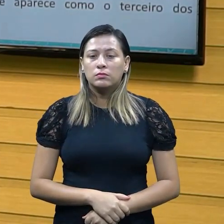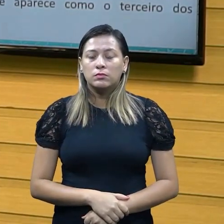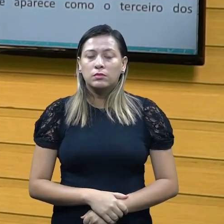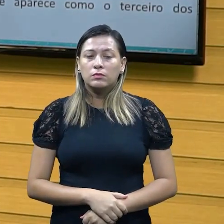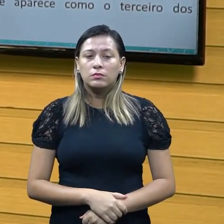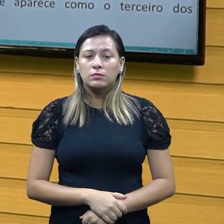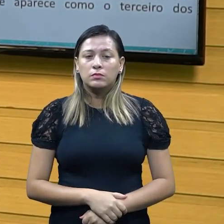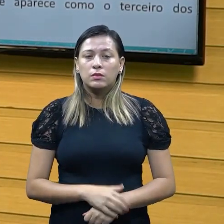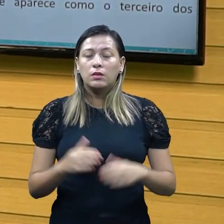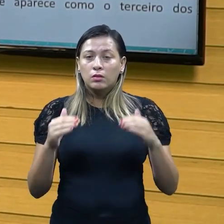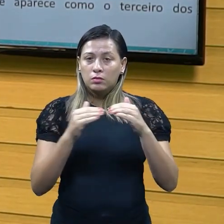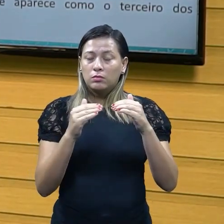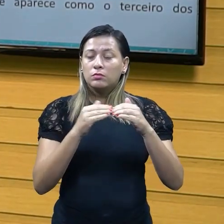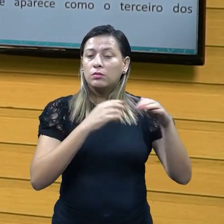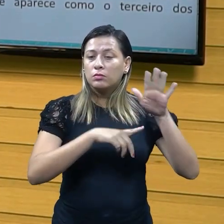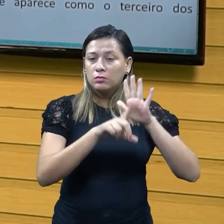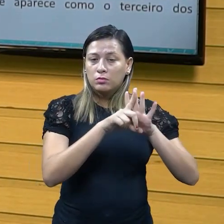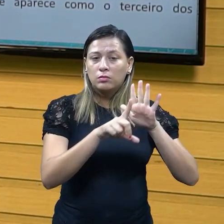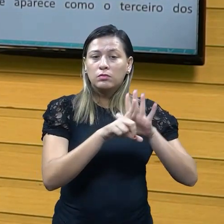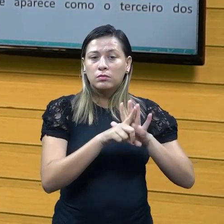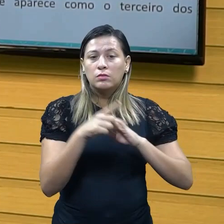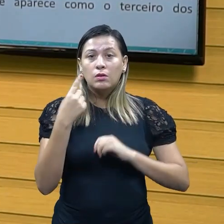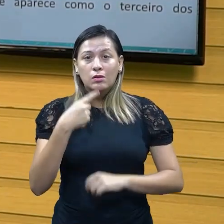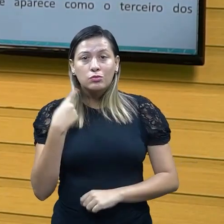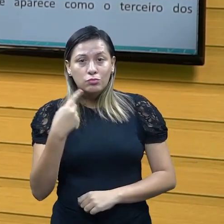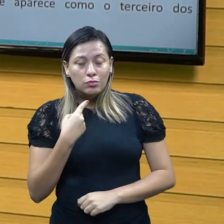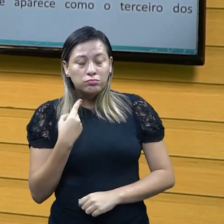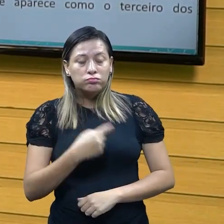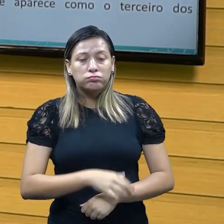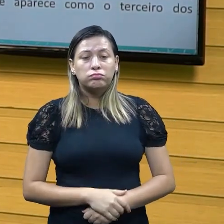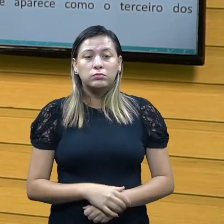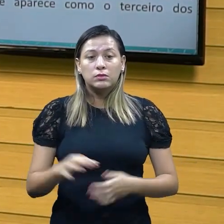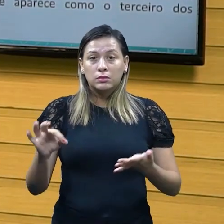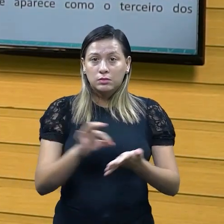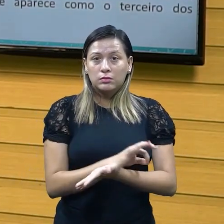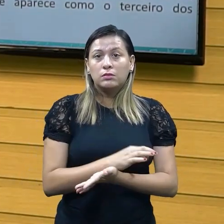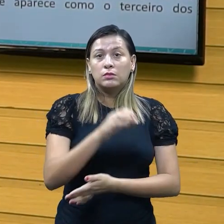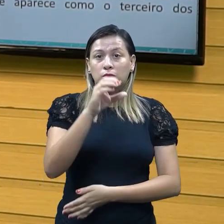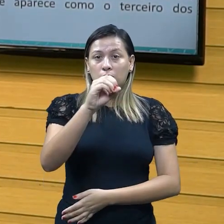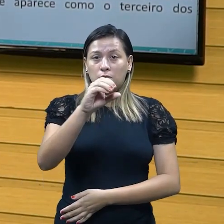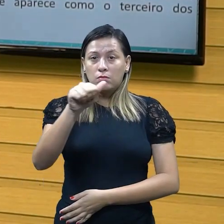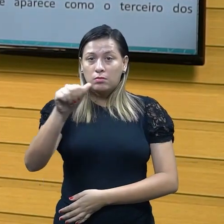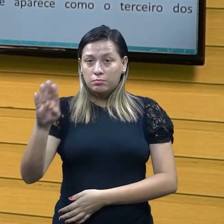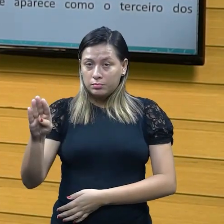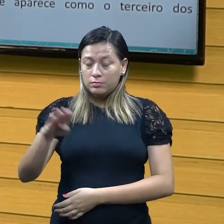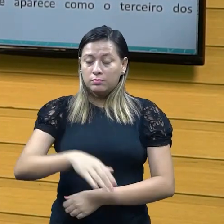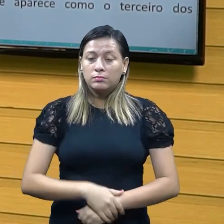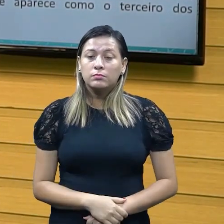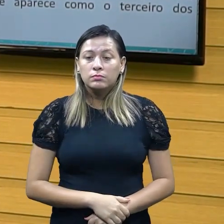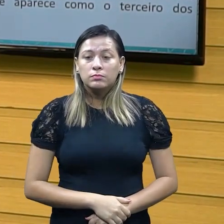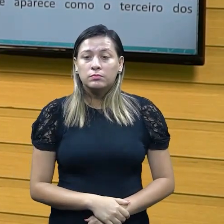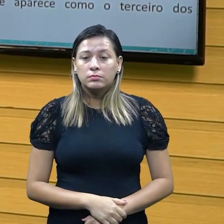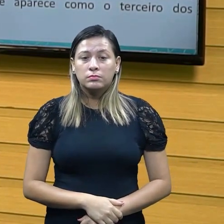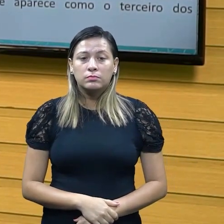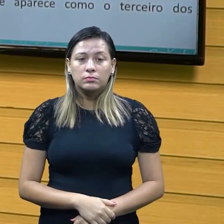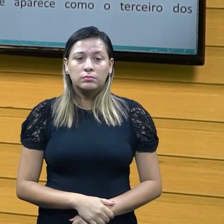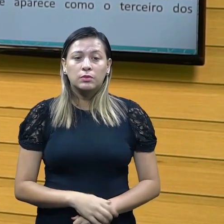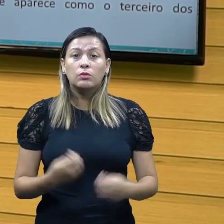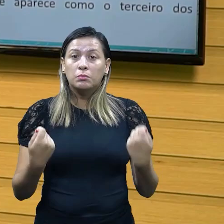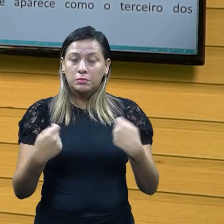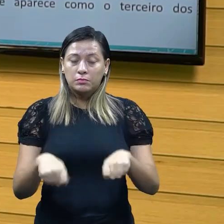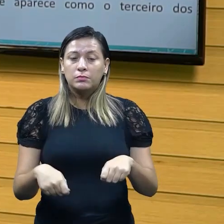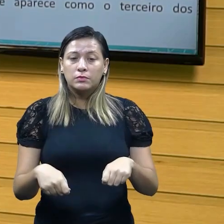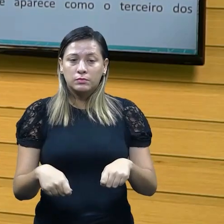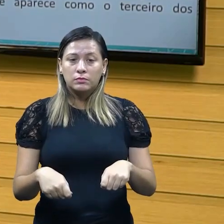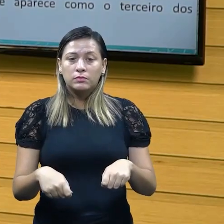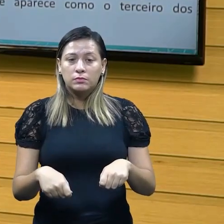habilitados, ou seja, o advogado inscrito na Ordem dos Advogados do Brasil e com a possibilidade